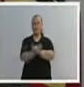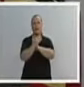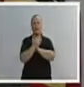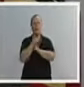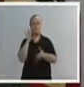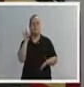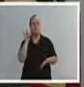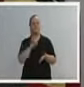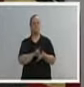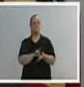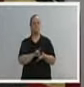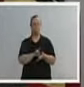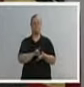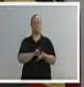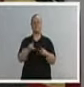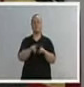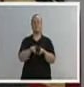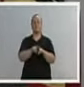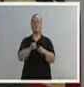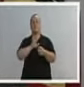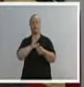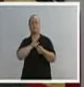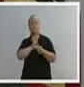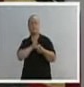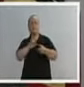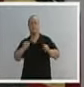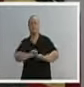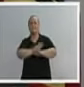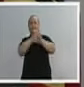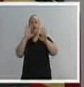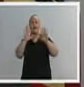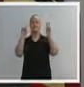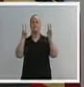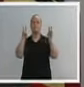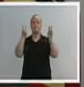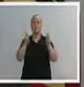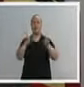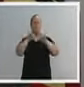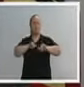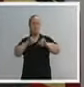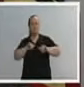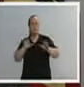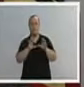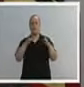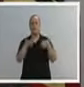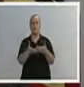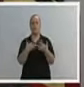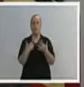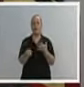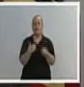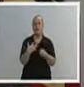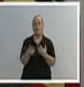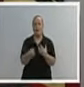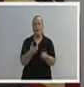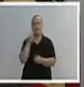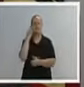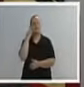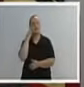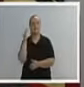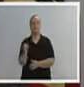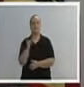levam esclarecimentos, que levam muitos assuntos importantes à comunidade e, na maioria deles,